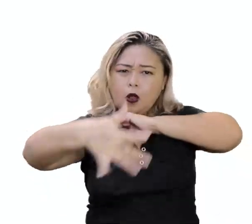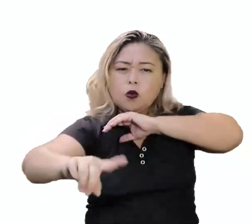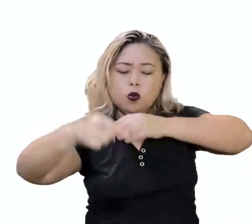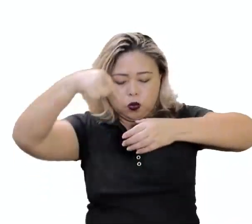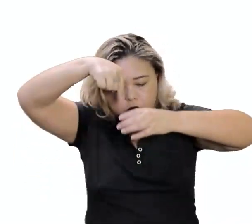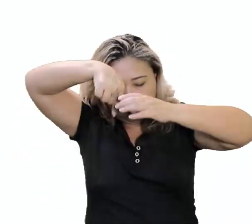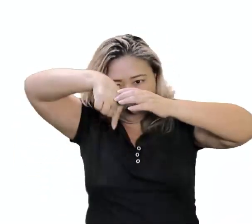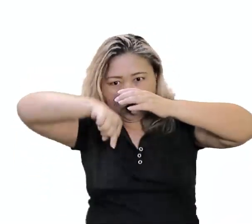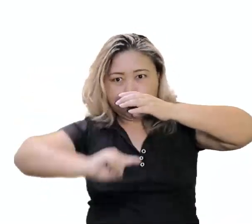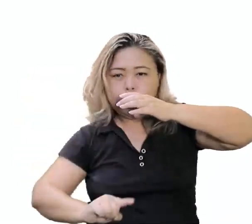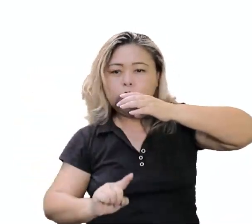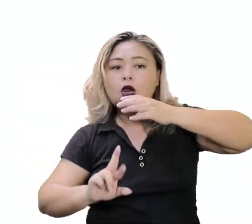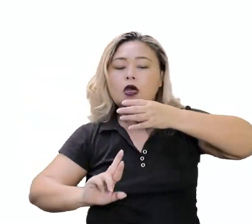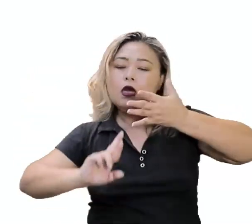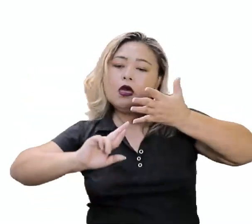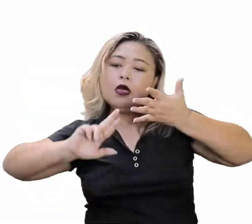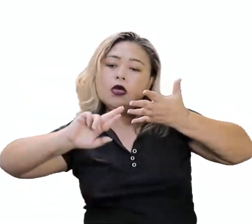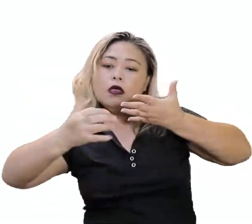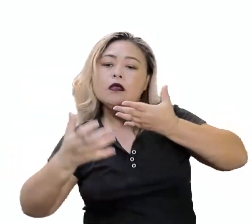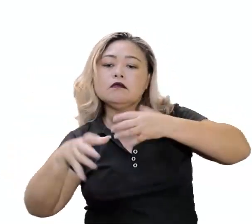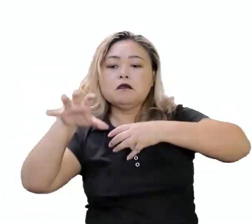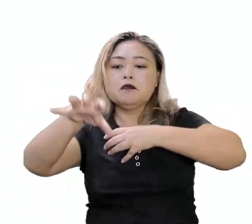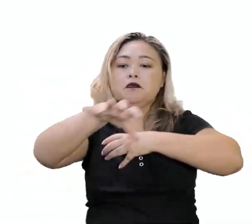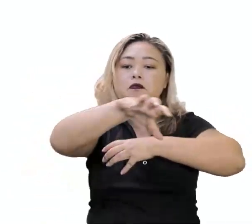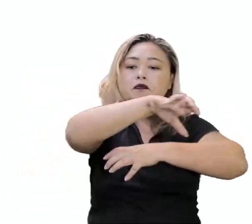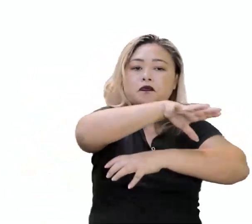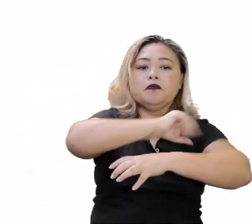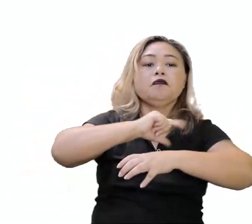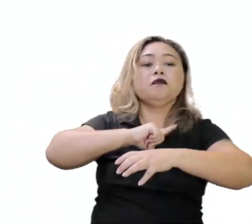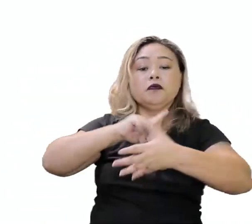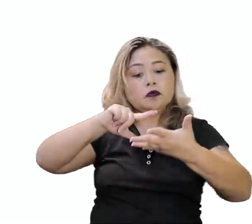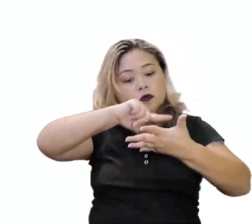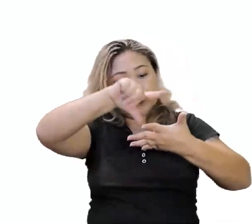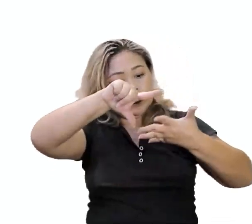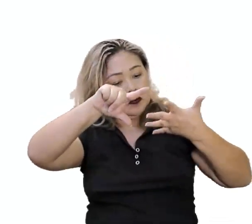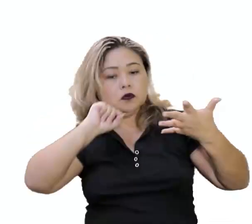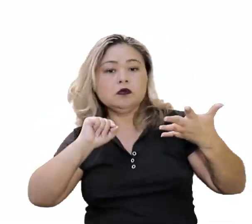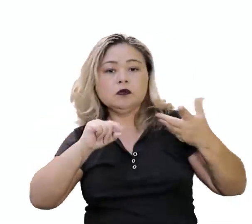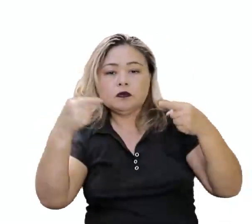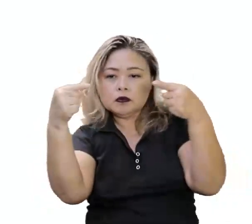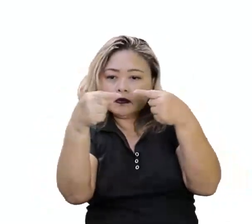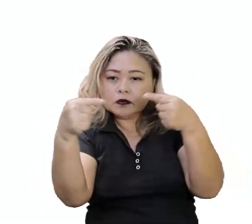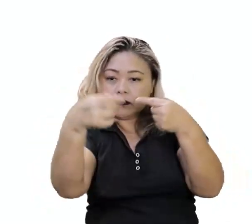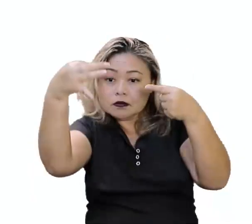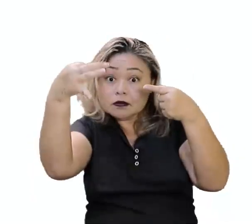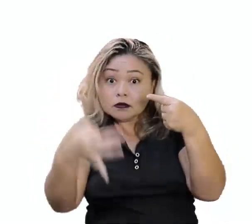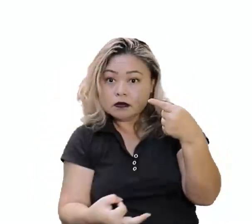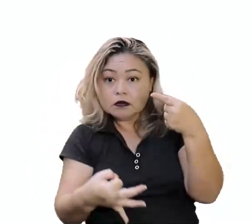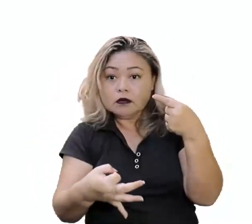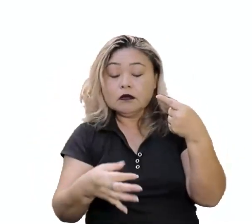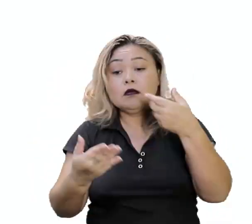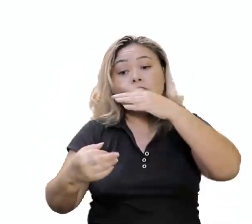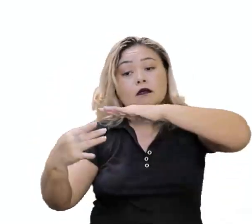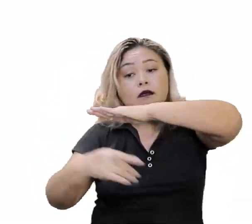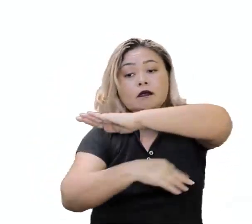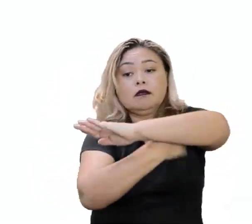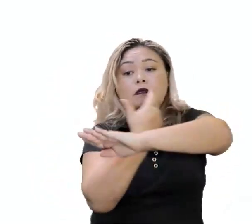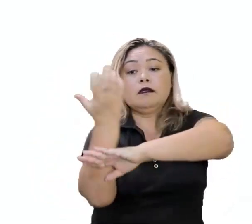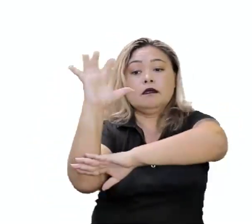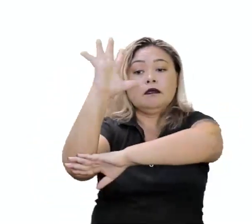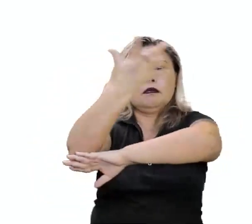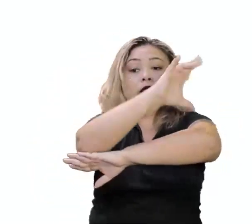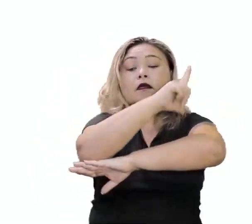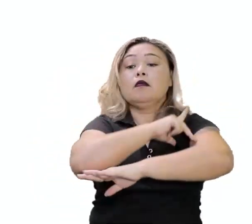também profundos e com diferentes hábitats. Assinale a alternativa correta com relação aos